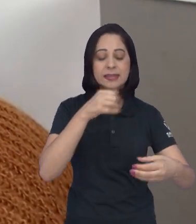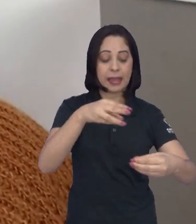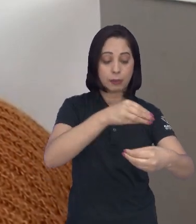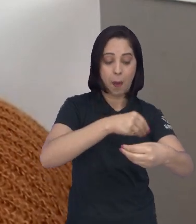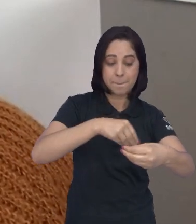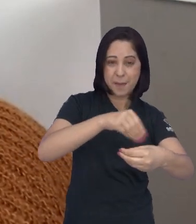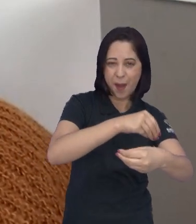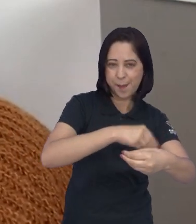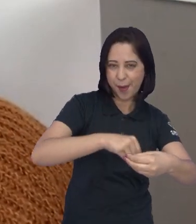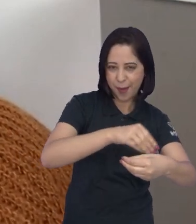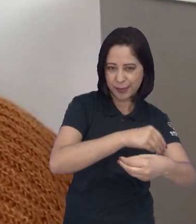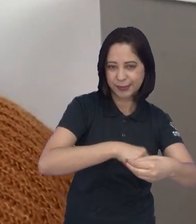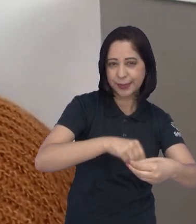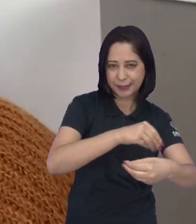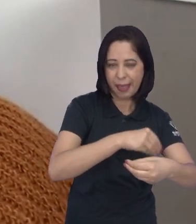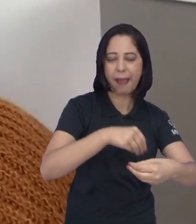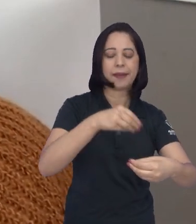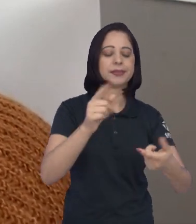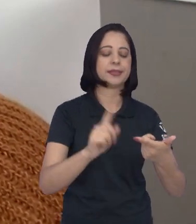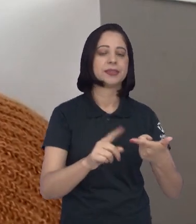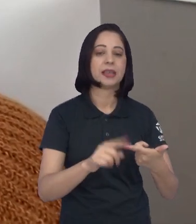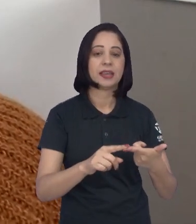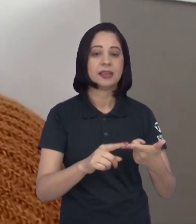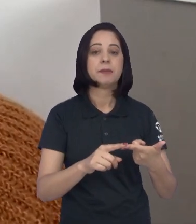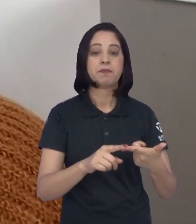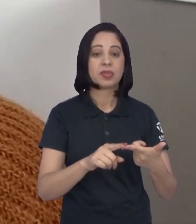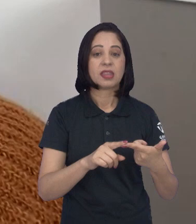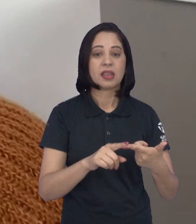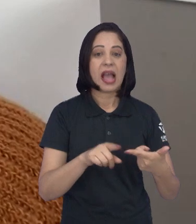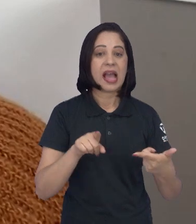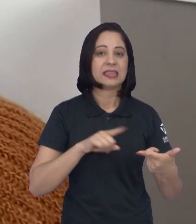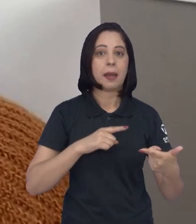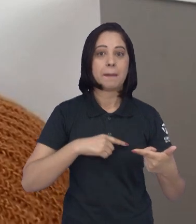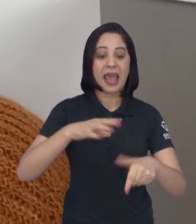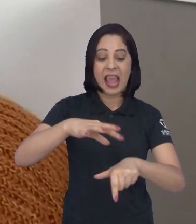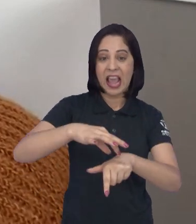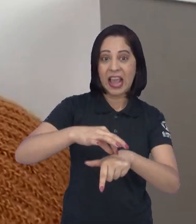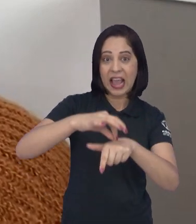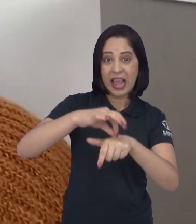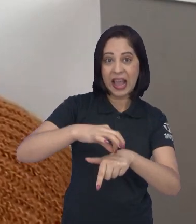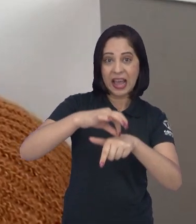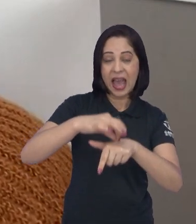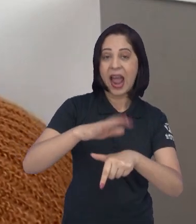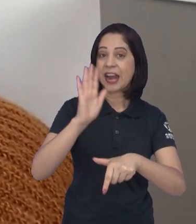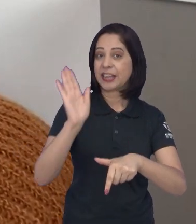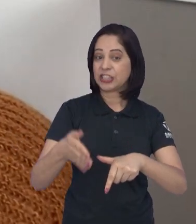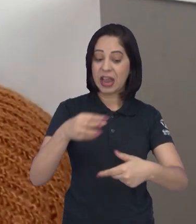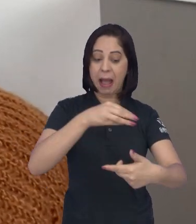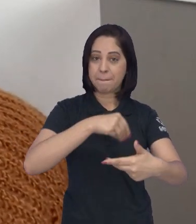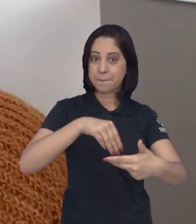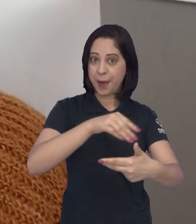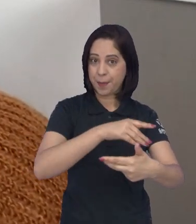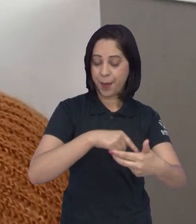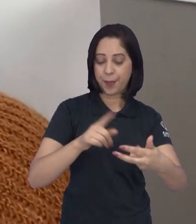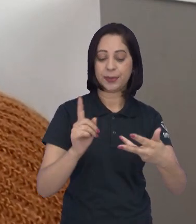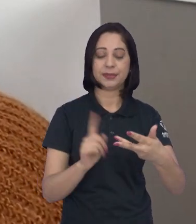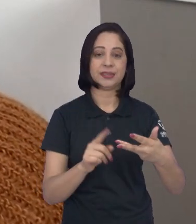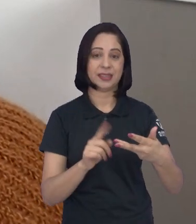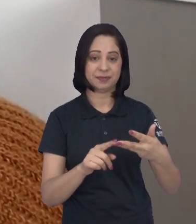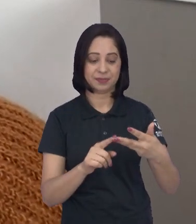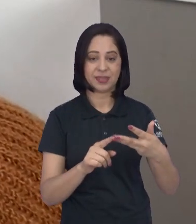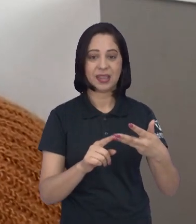prontos para fazer o cozimento dos alimentos até mesmo aquelas carnes que já são temperadas também o